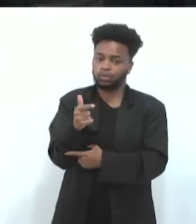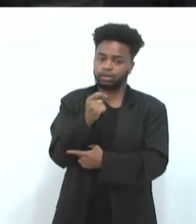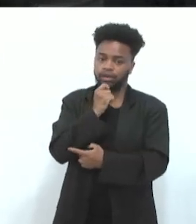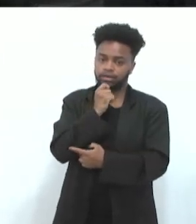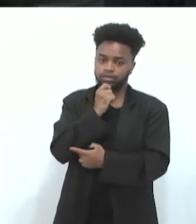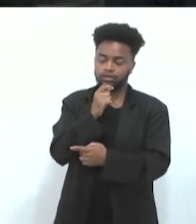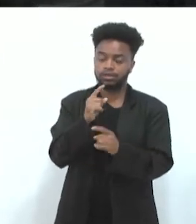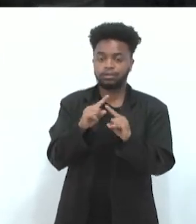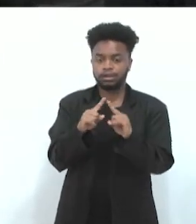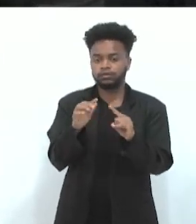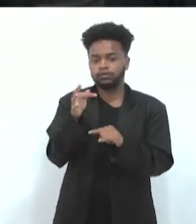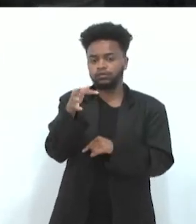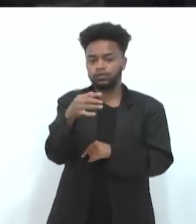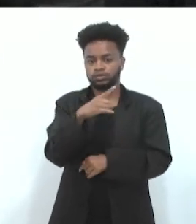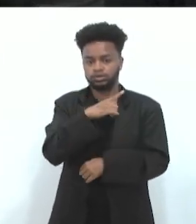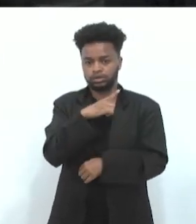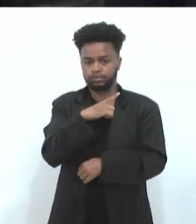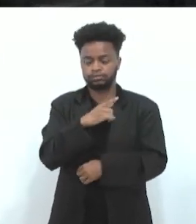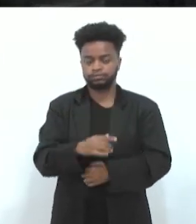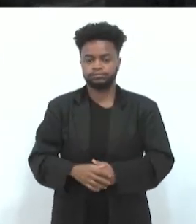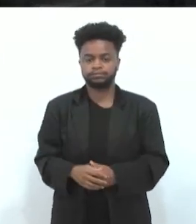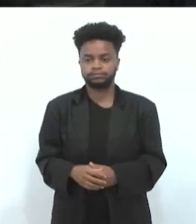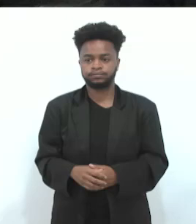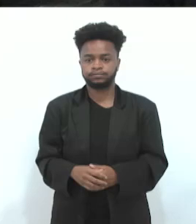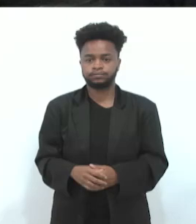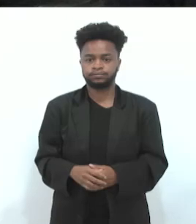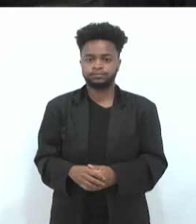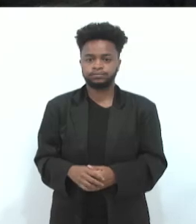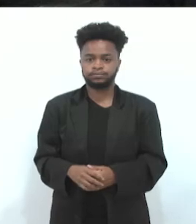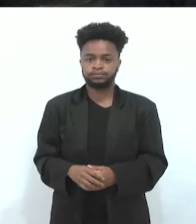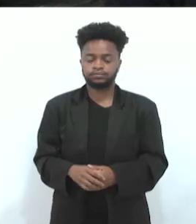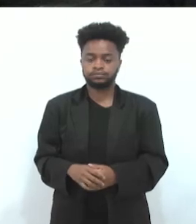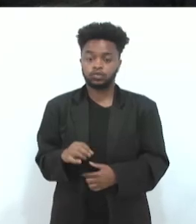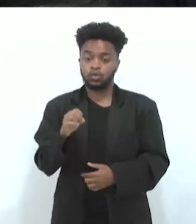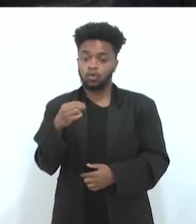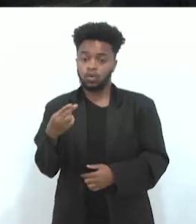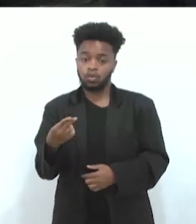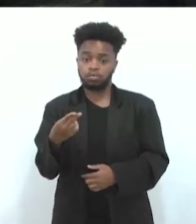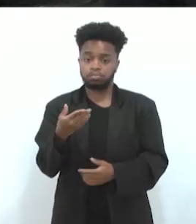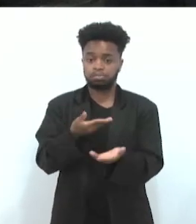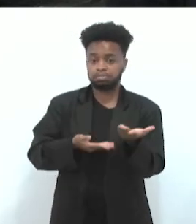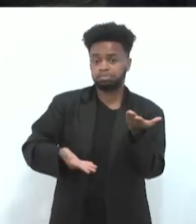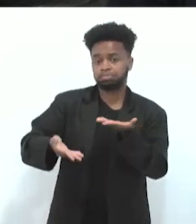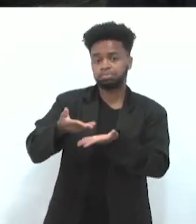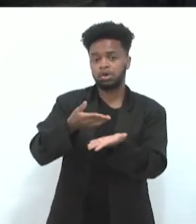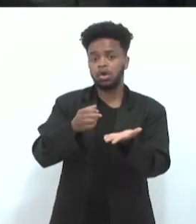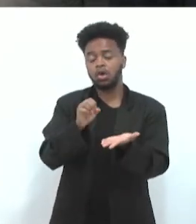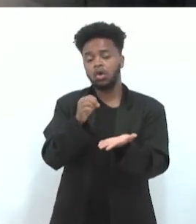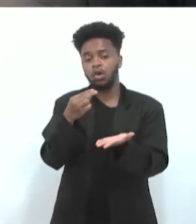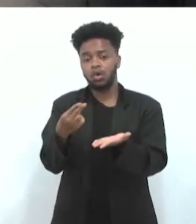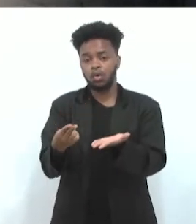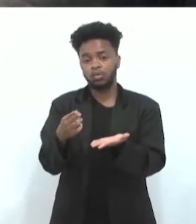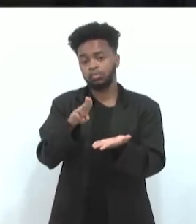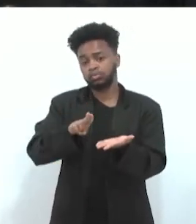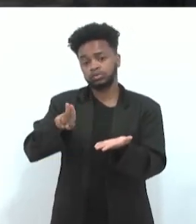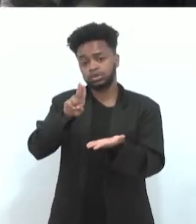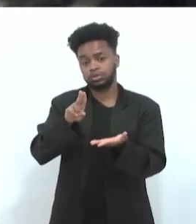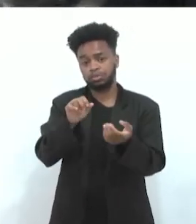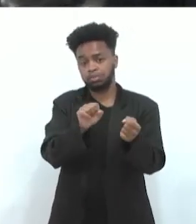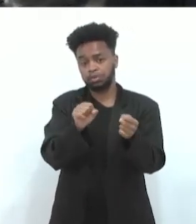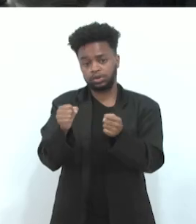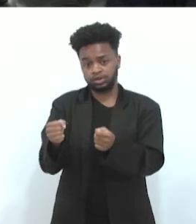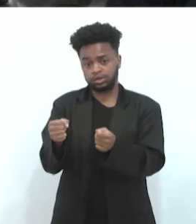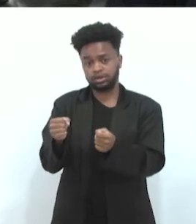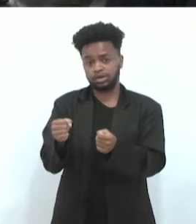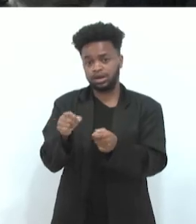que vai ter. E teremos, ou de uma forma harmoniosa, ou a gente usando o poder que